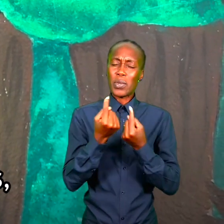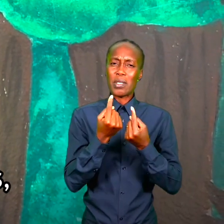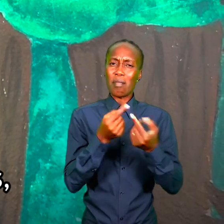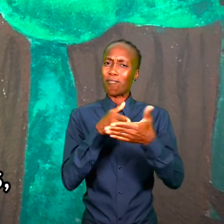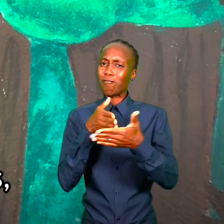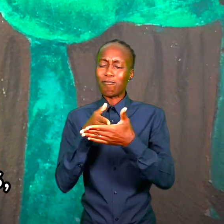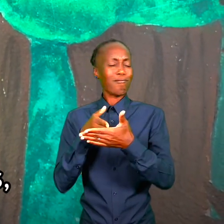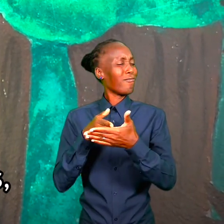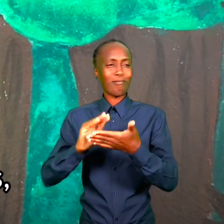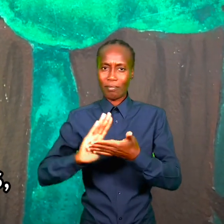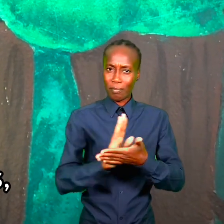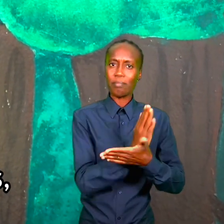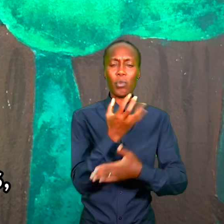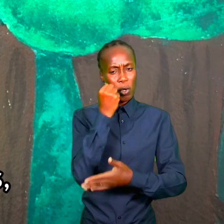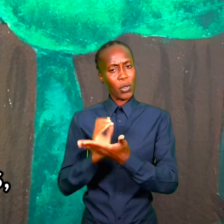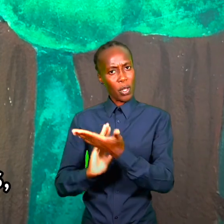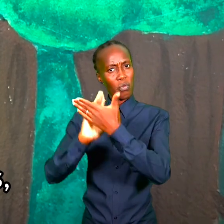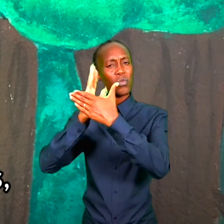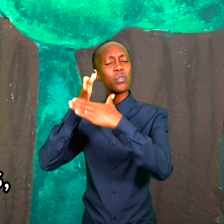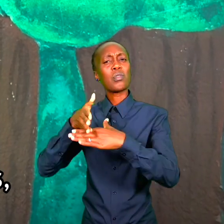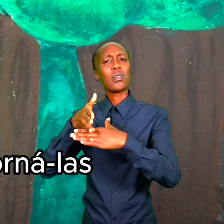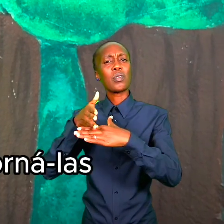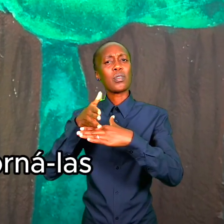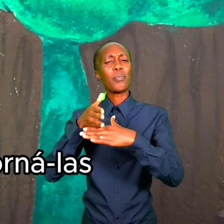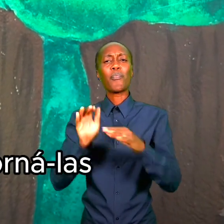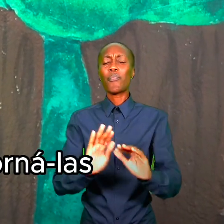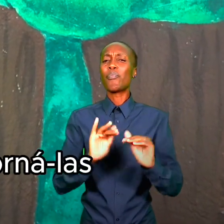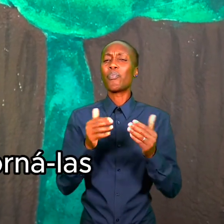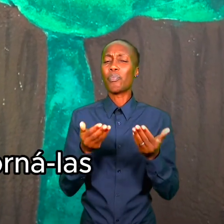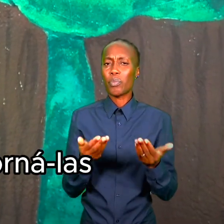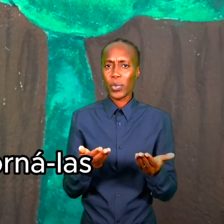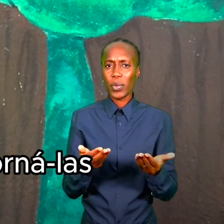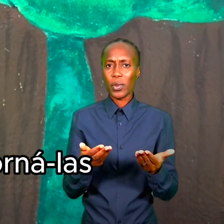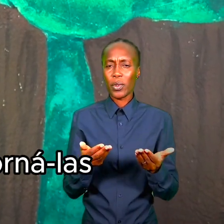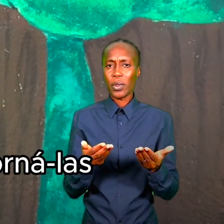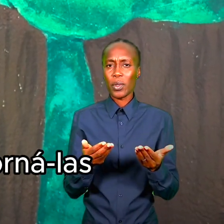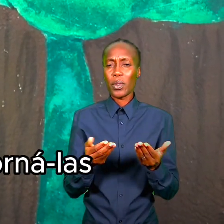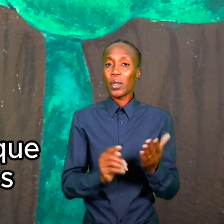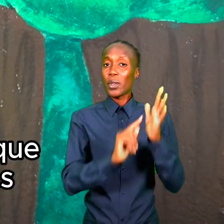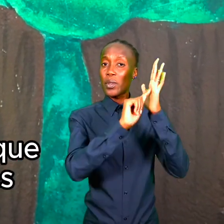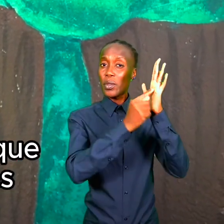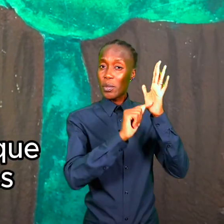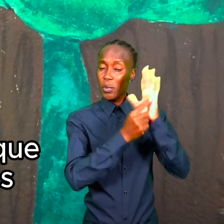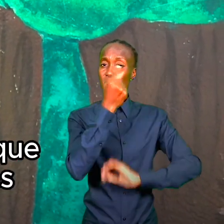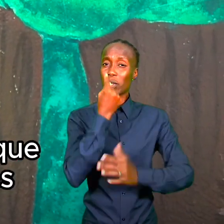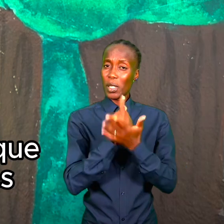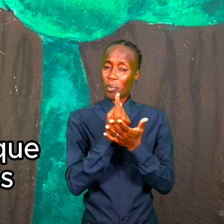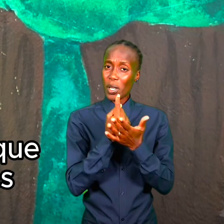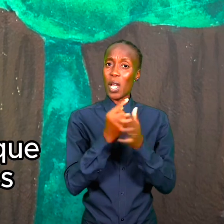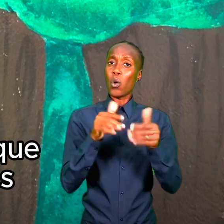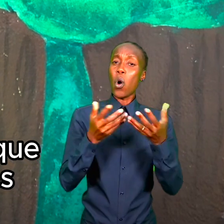sabendo que existe esta limitação, mas existem meios para contorná-las. Estas